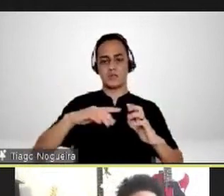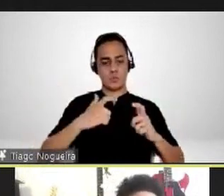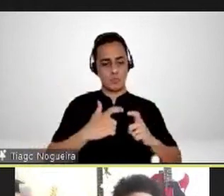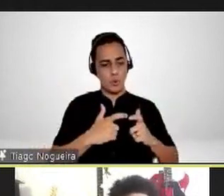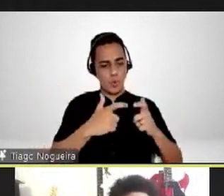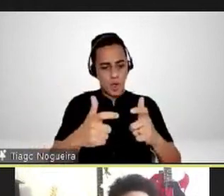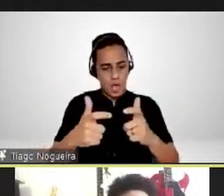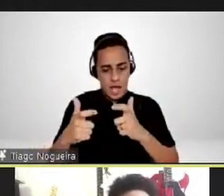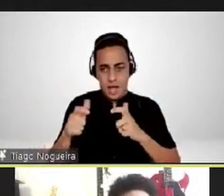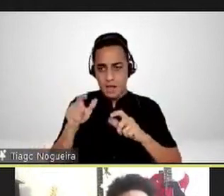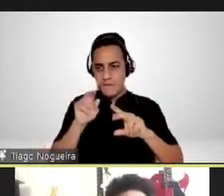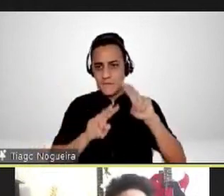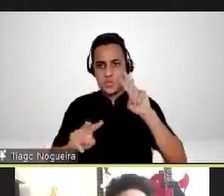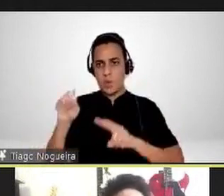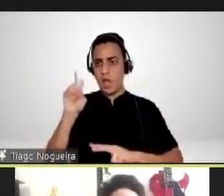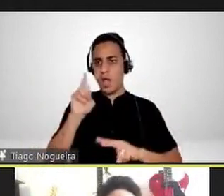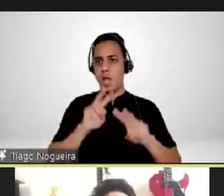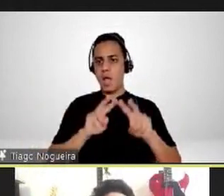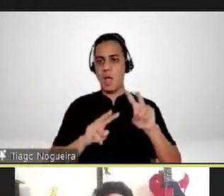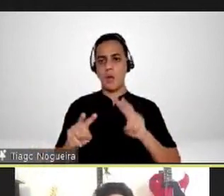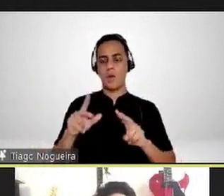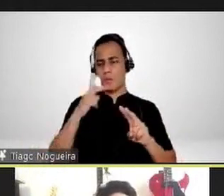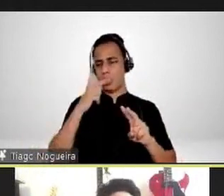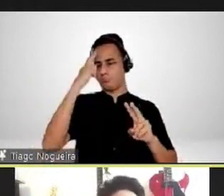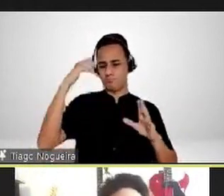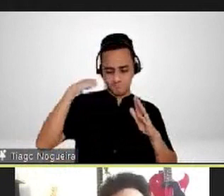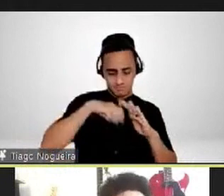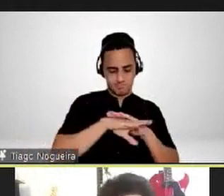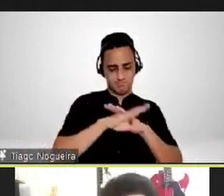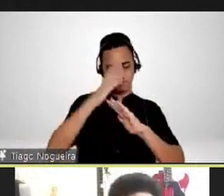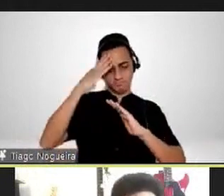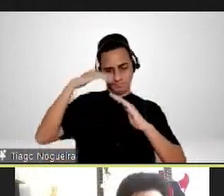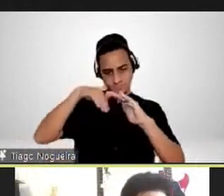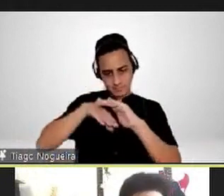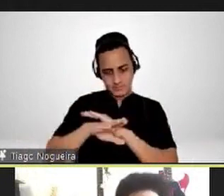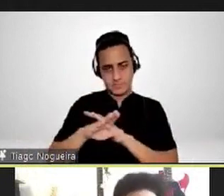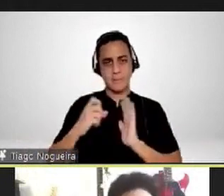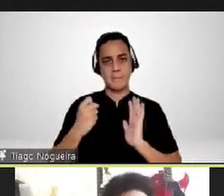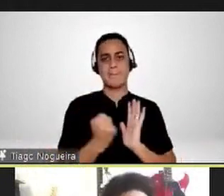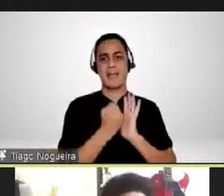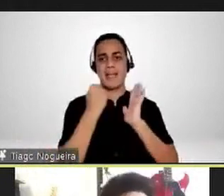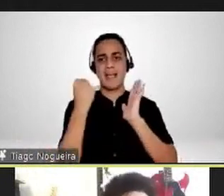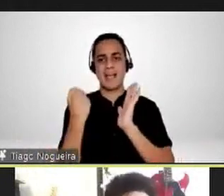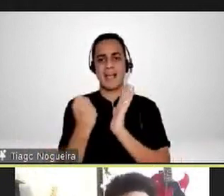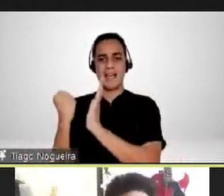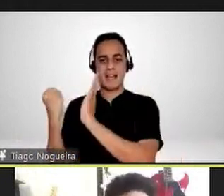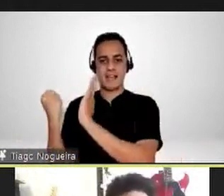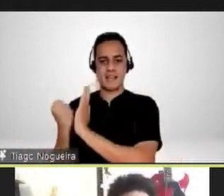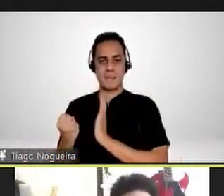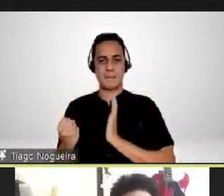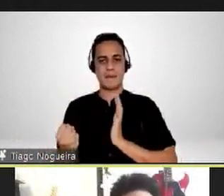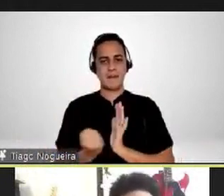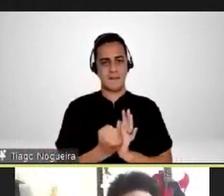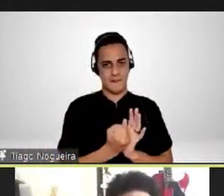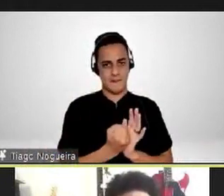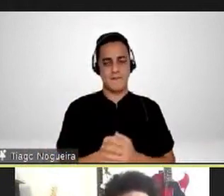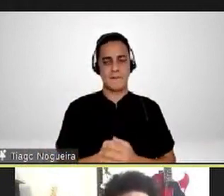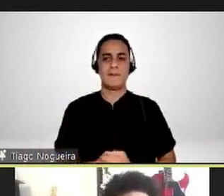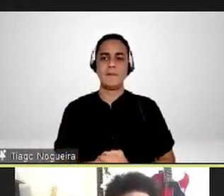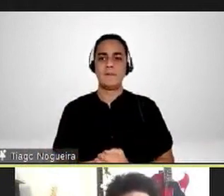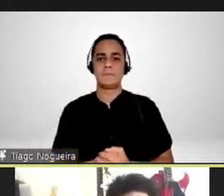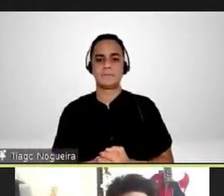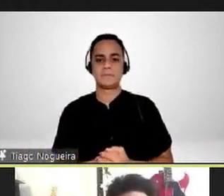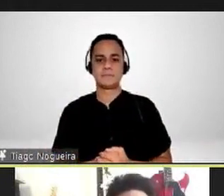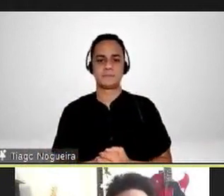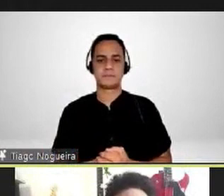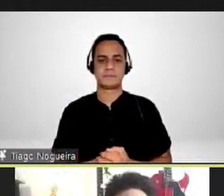de gavetas, lugares onde você vai depositando fatos, né, imagens, etc.